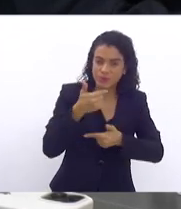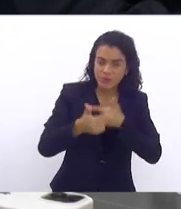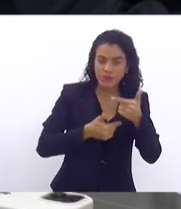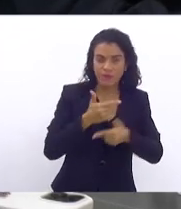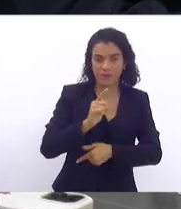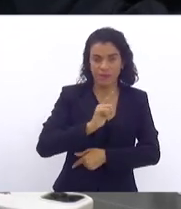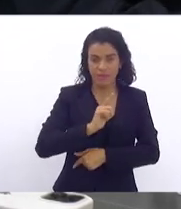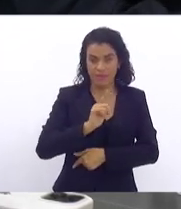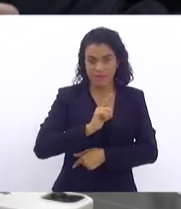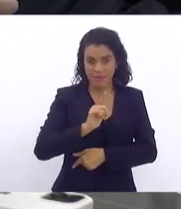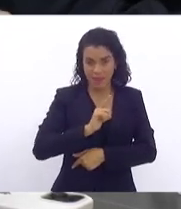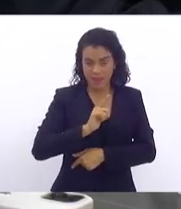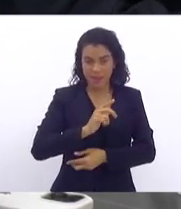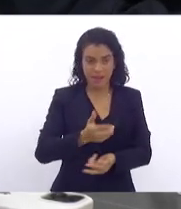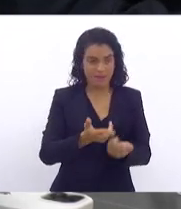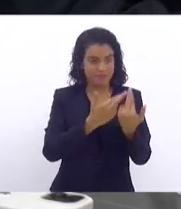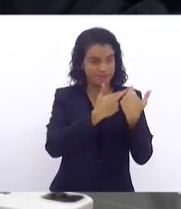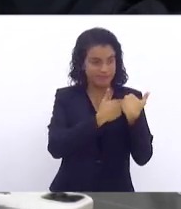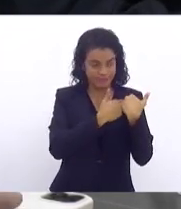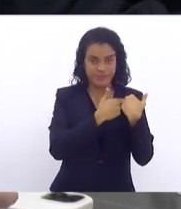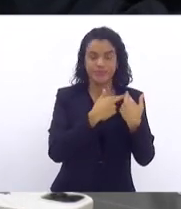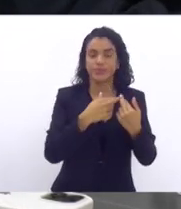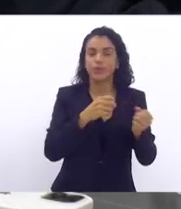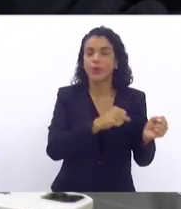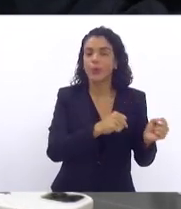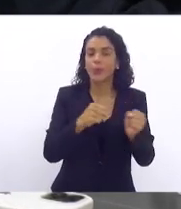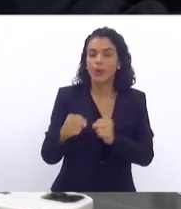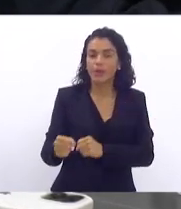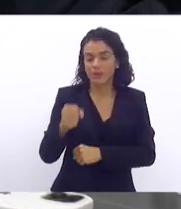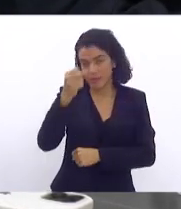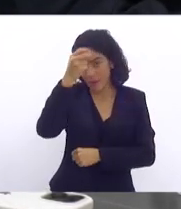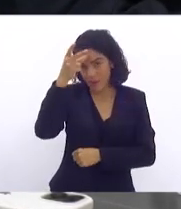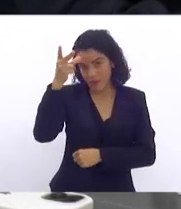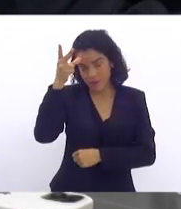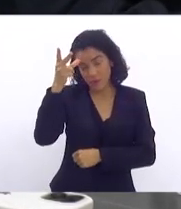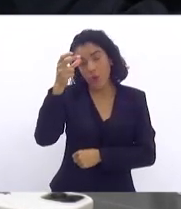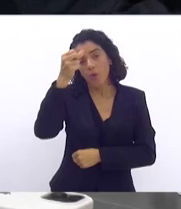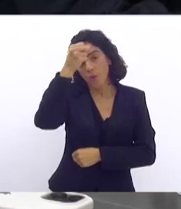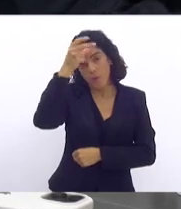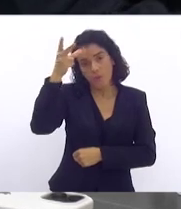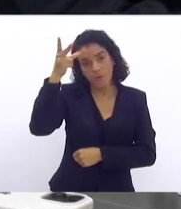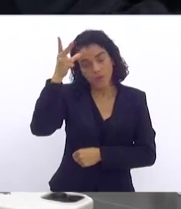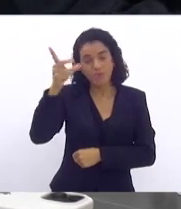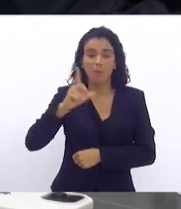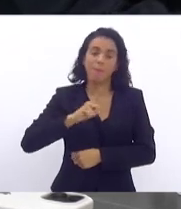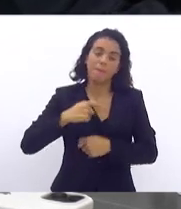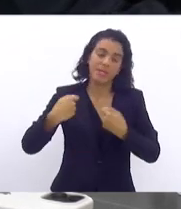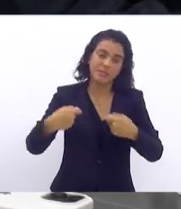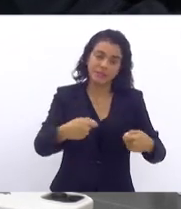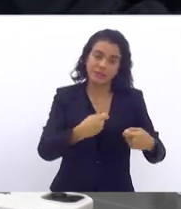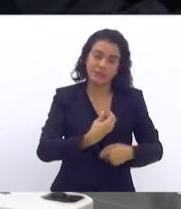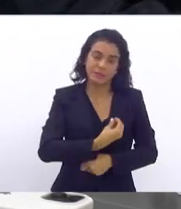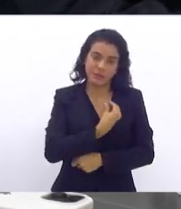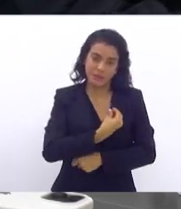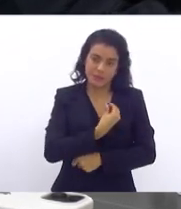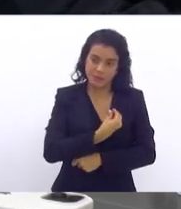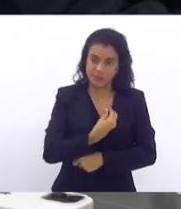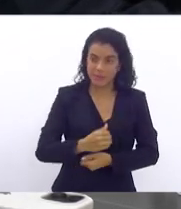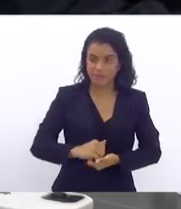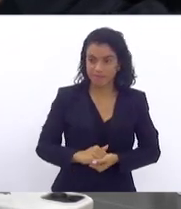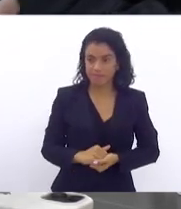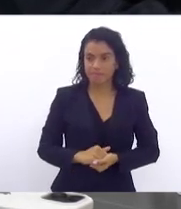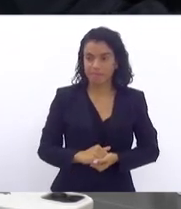a titularidade, quem é detentor do poder de conceder é o município tem que participar, tanto foi